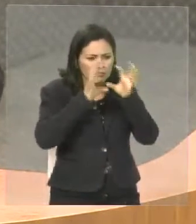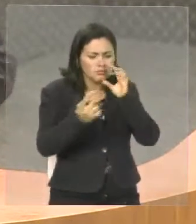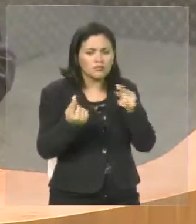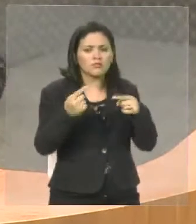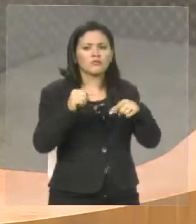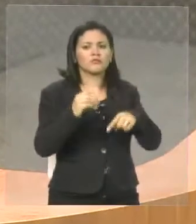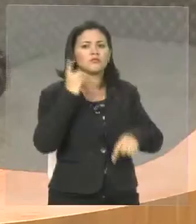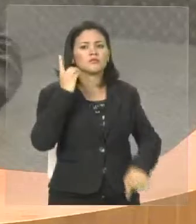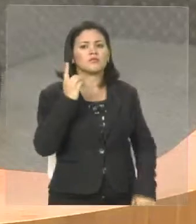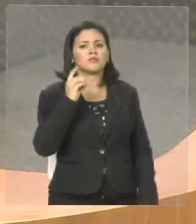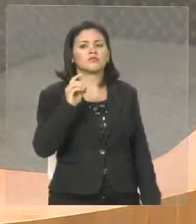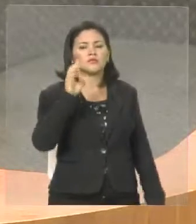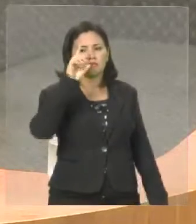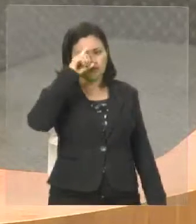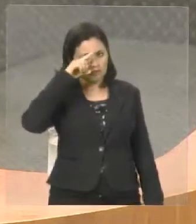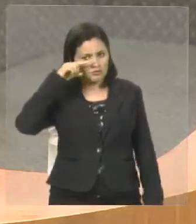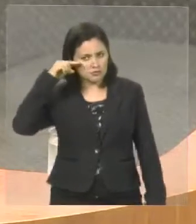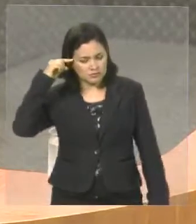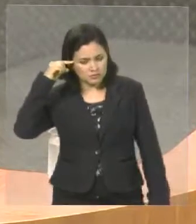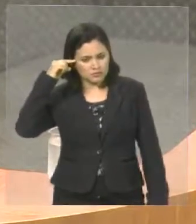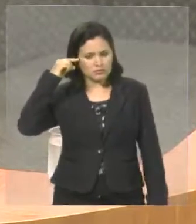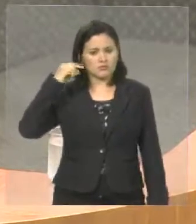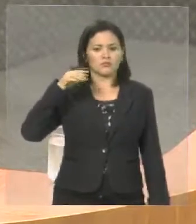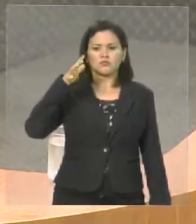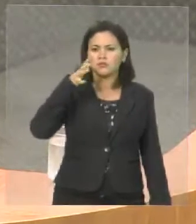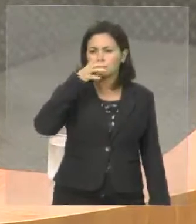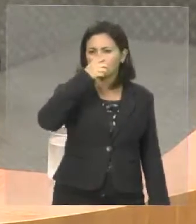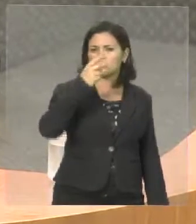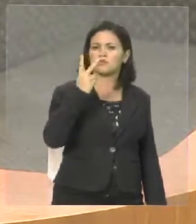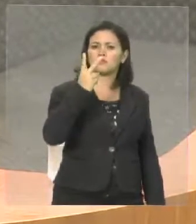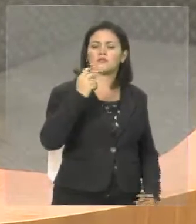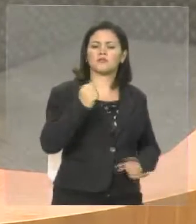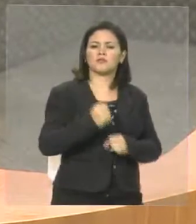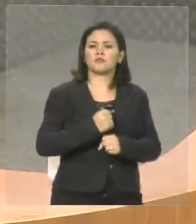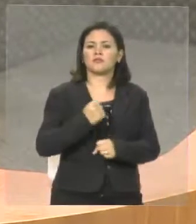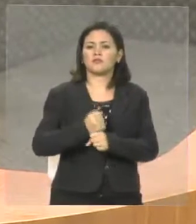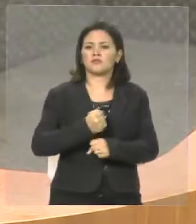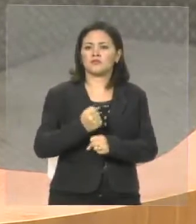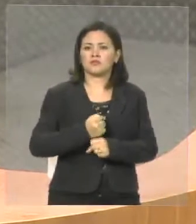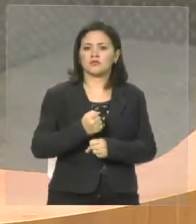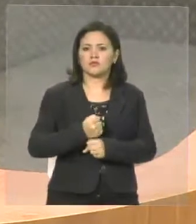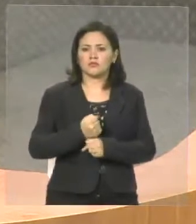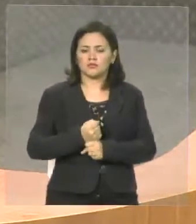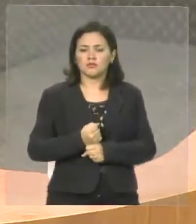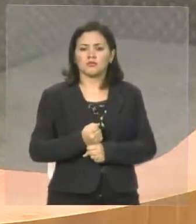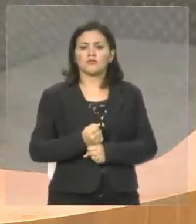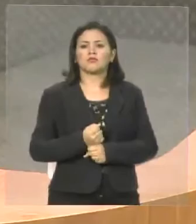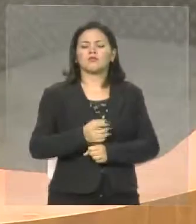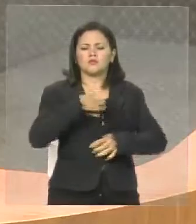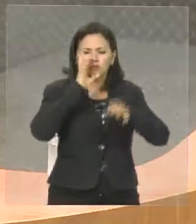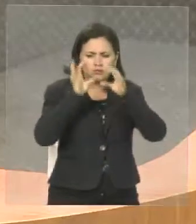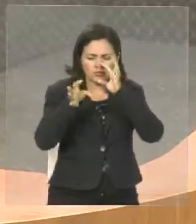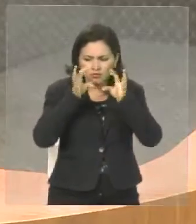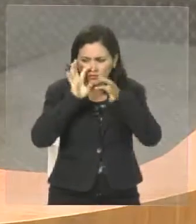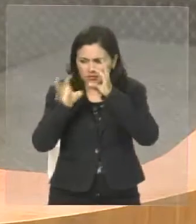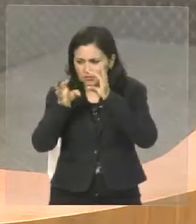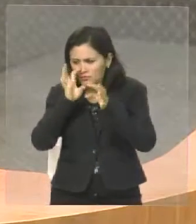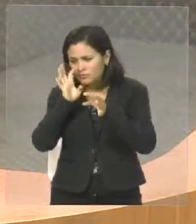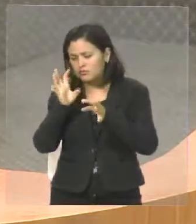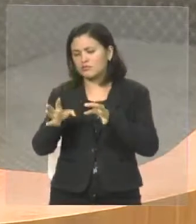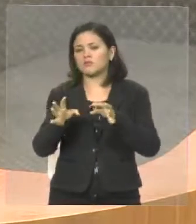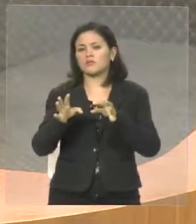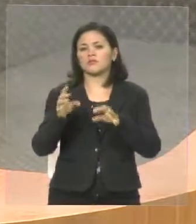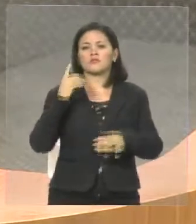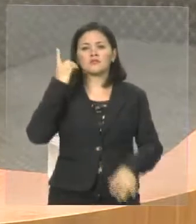Durante quase 2 anos, a tentativa da desconstrução da imagem da deputada Elisiane Gama. Deputada estadual por